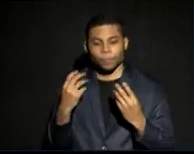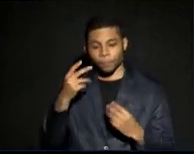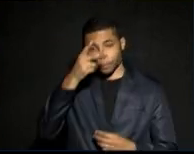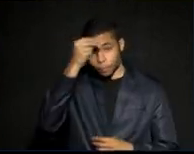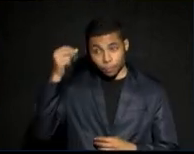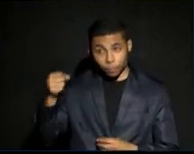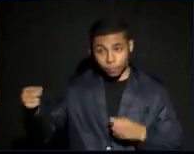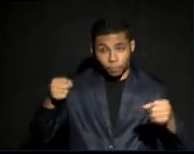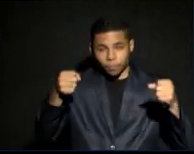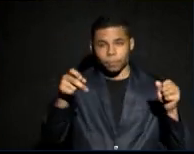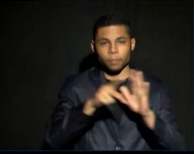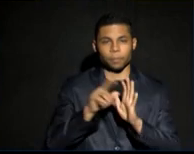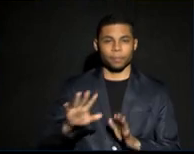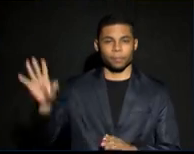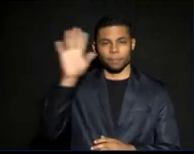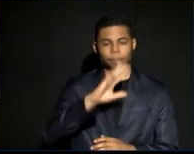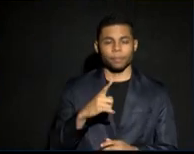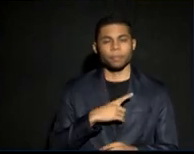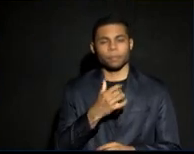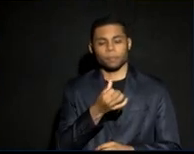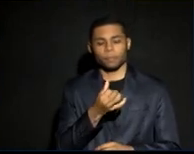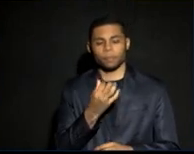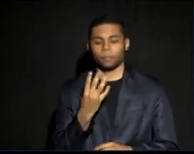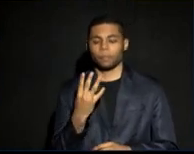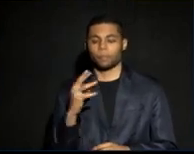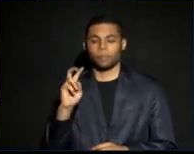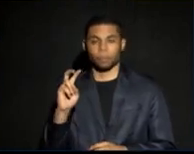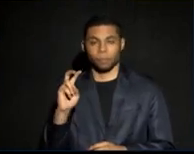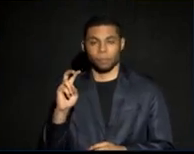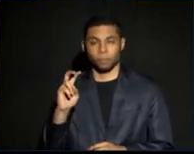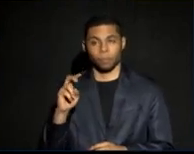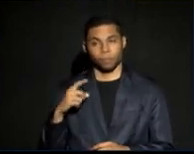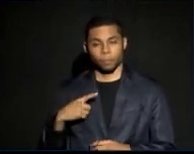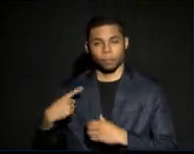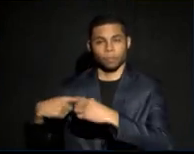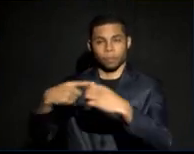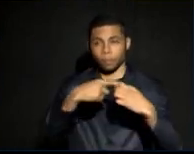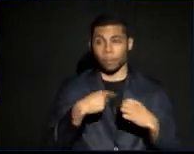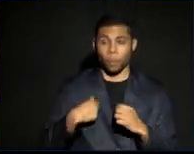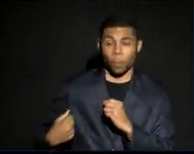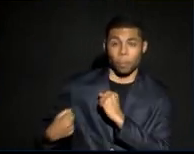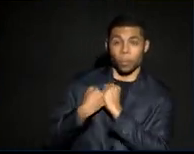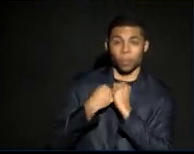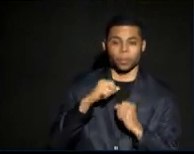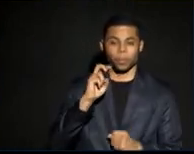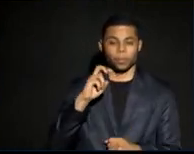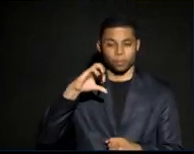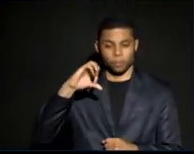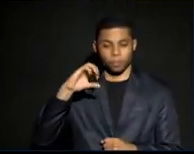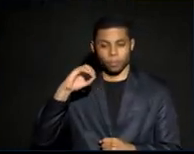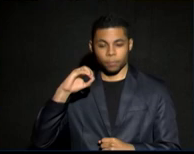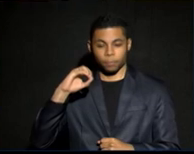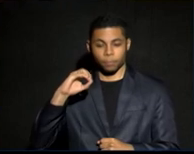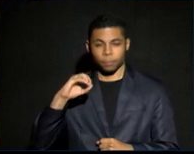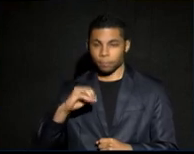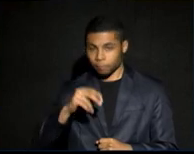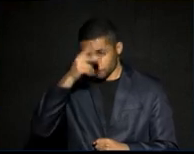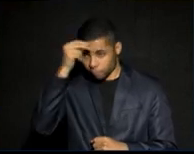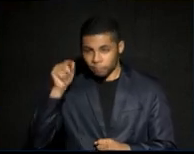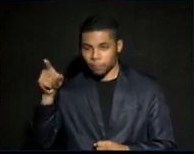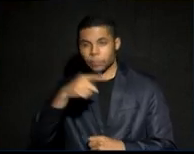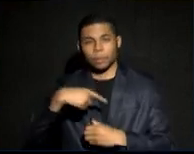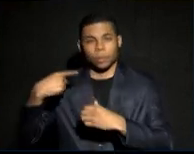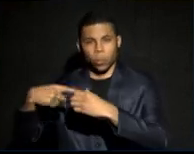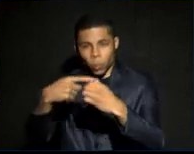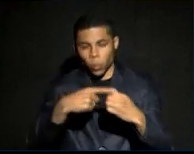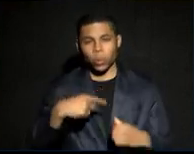dos prefeitos e prefeitas do Estado nós temos seis em 35 municípios eu tenho apoio de 590 os prefeitos